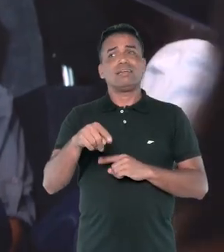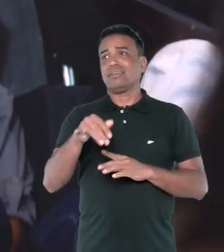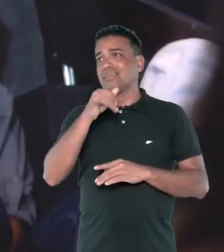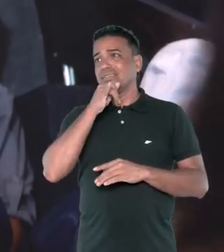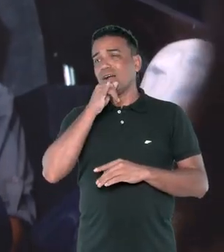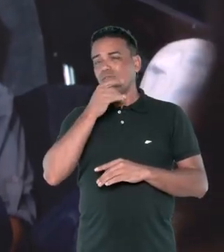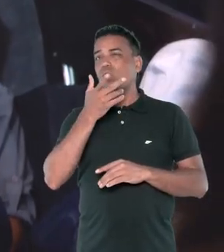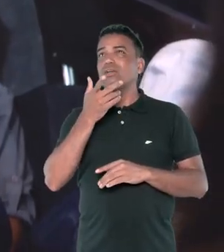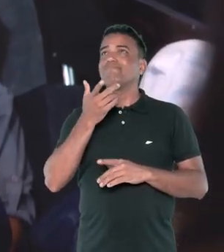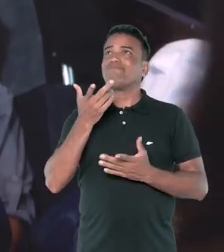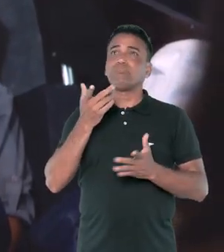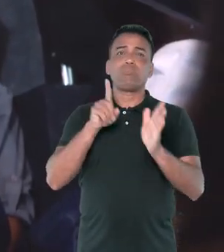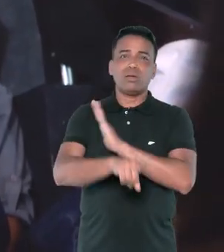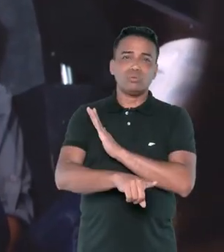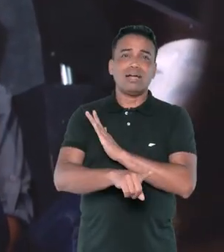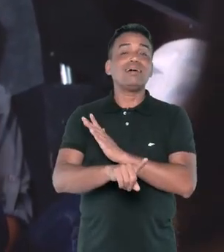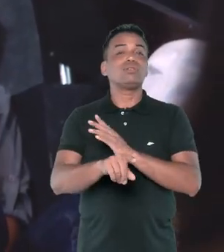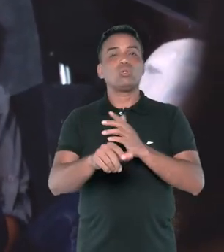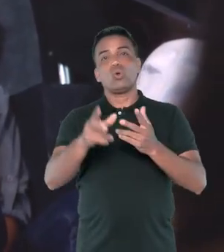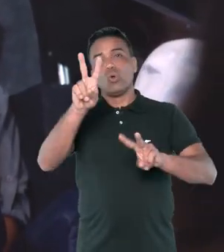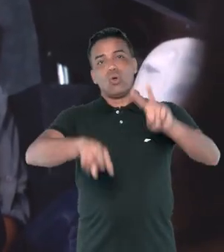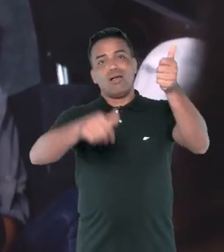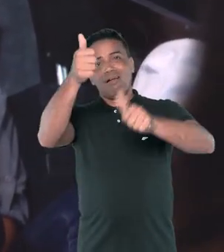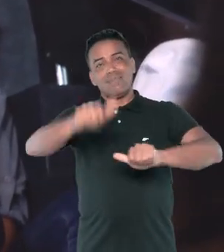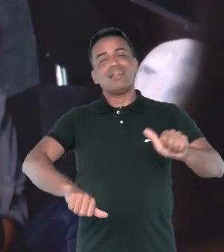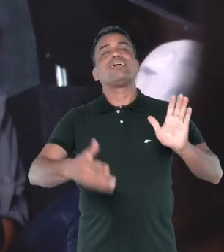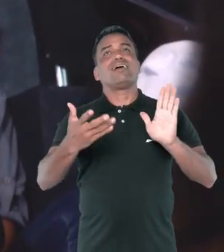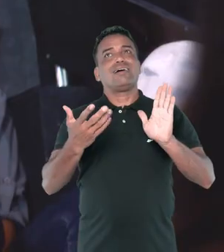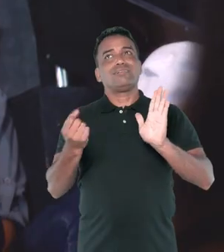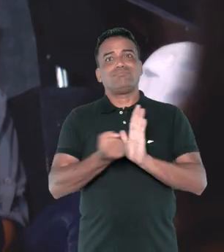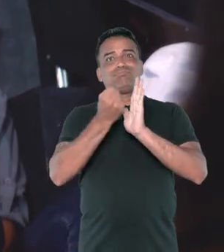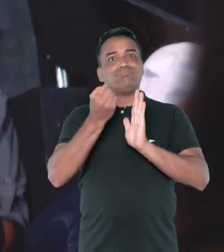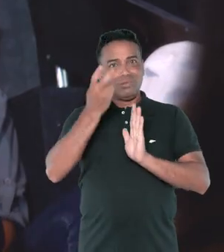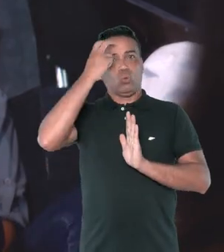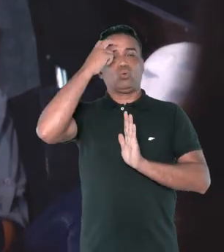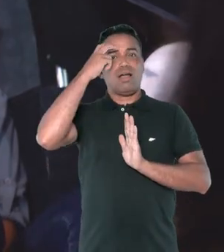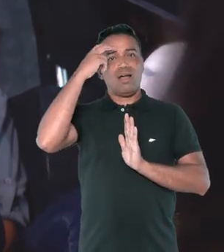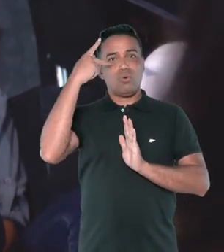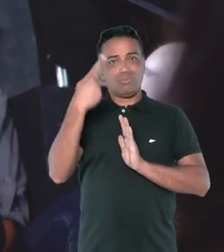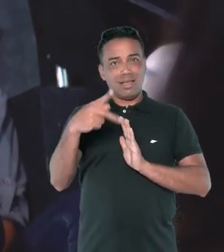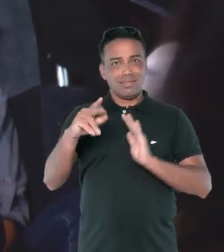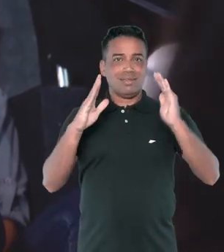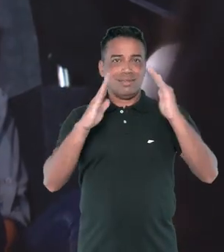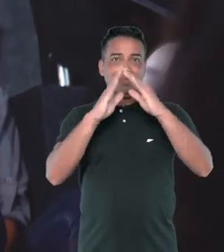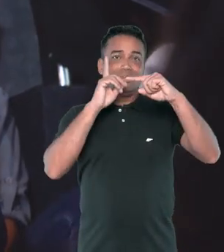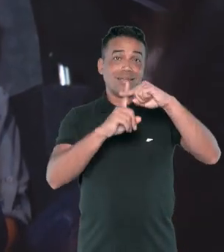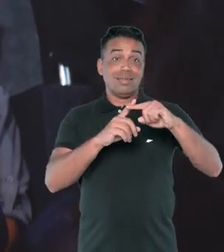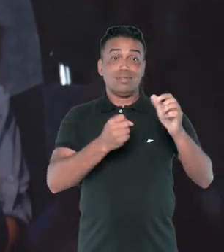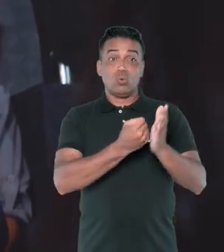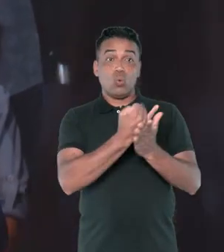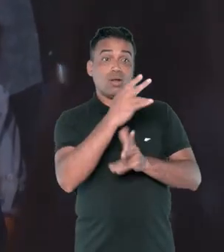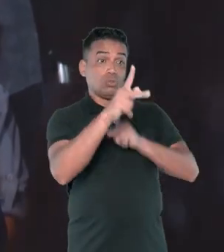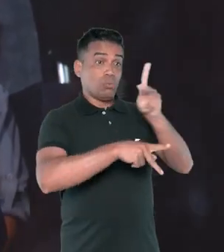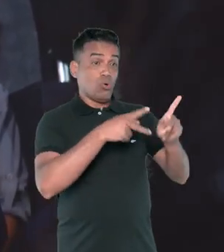foi questionado a validade da preservação dessa igreja, uma coisa que é um pouco polêmica. Enquanto parte das pessoas entendem que ela deve